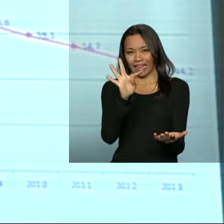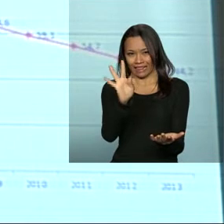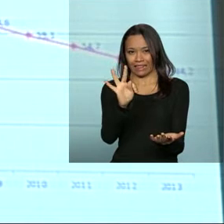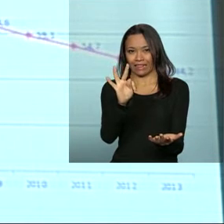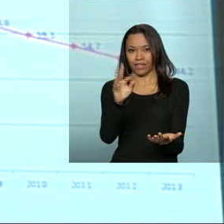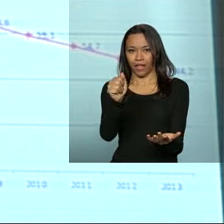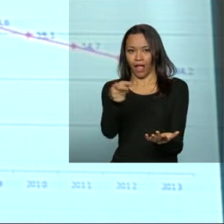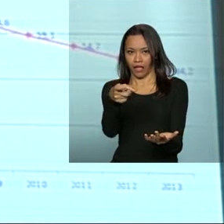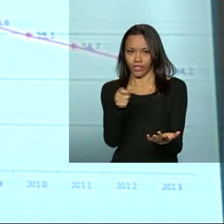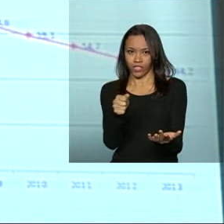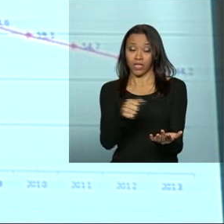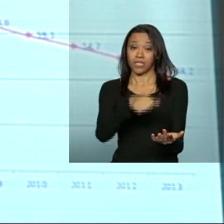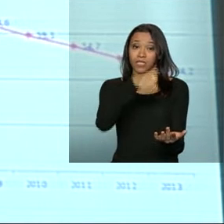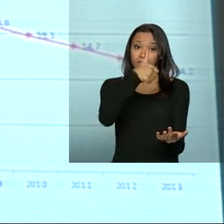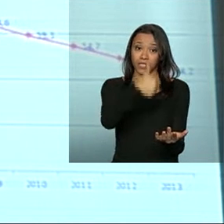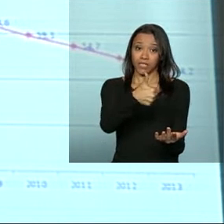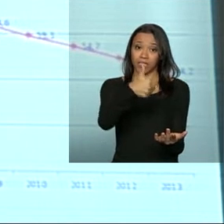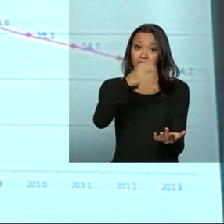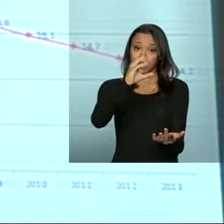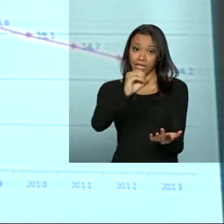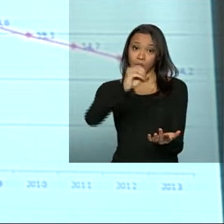né? 105